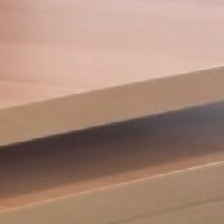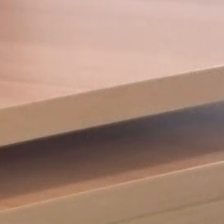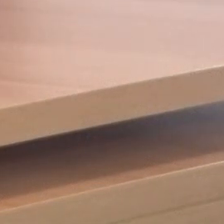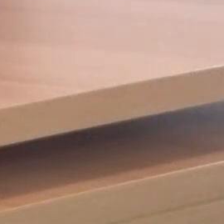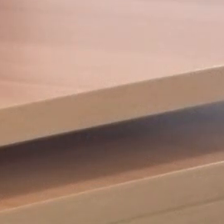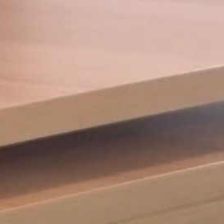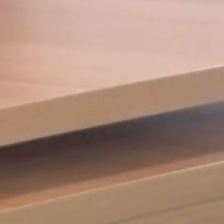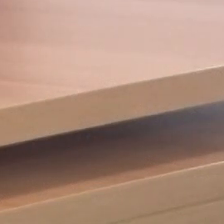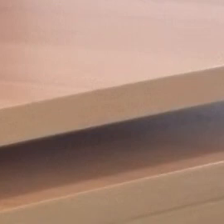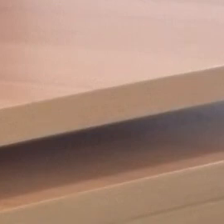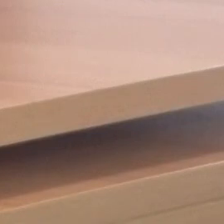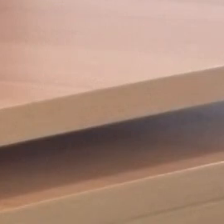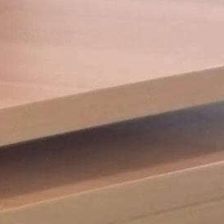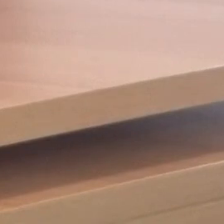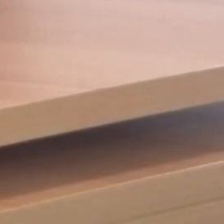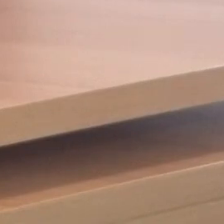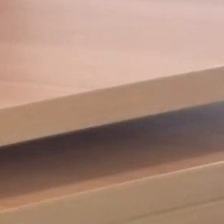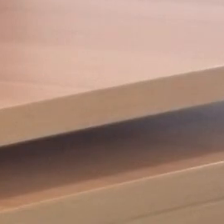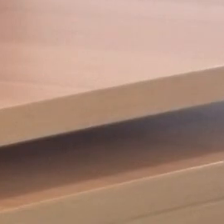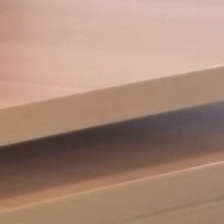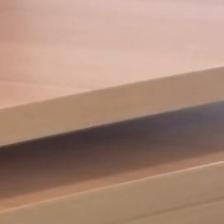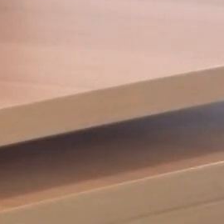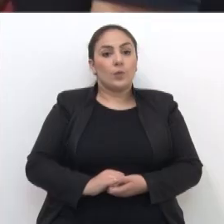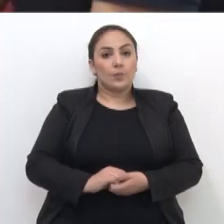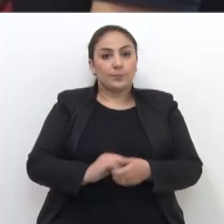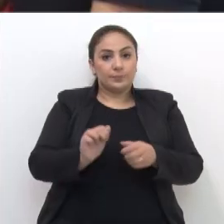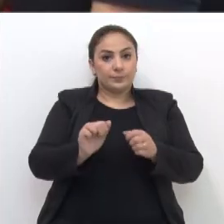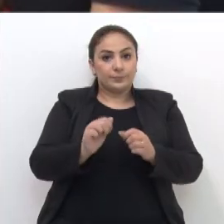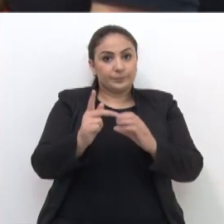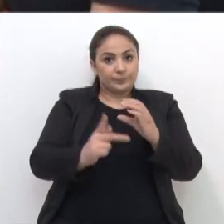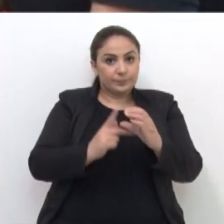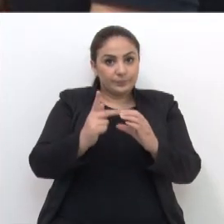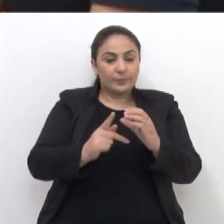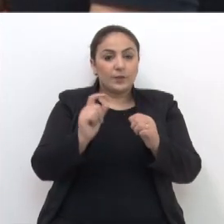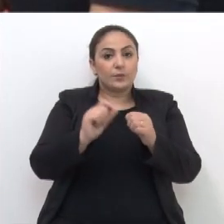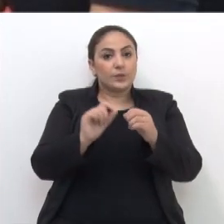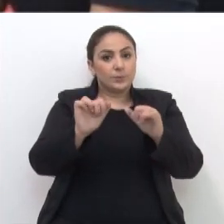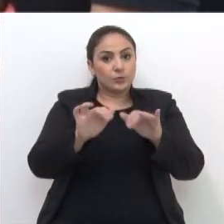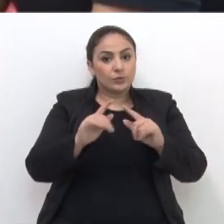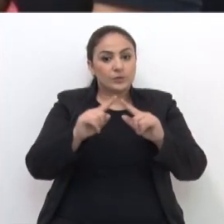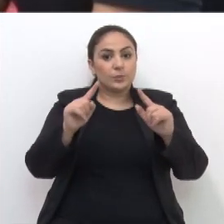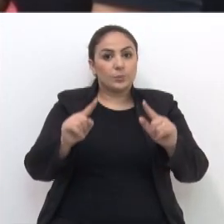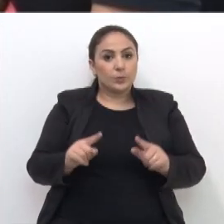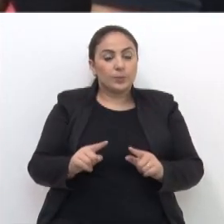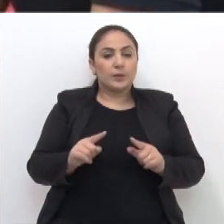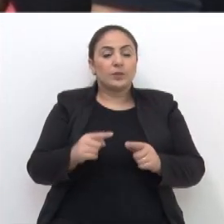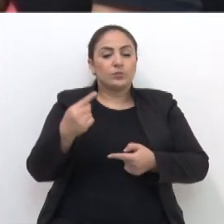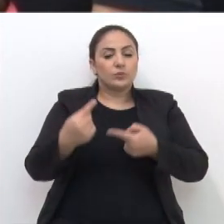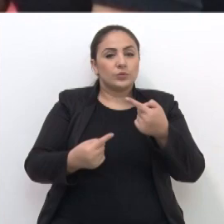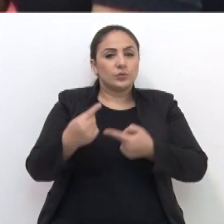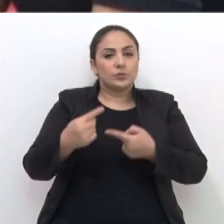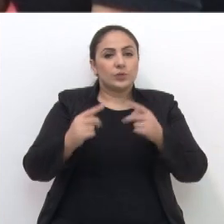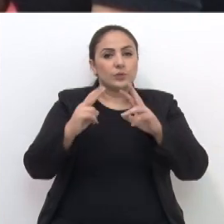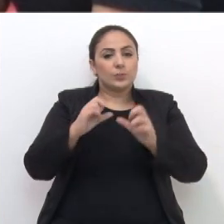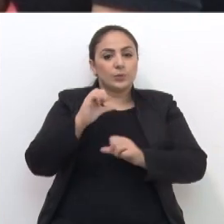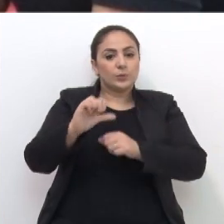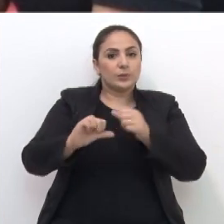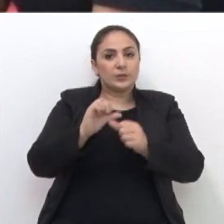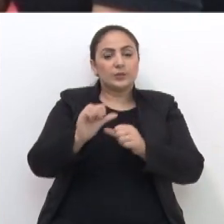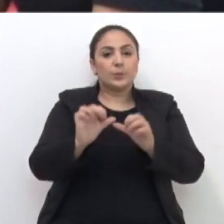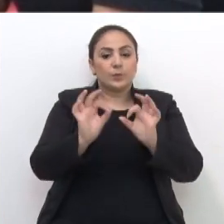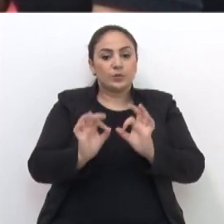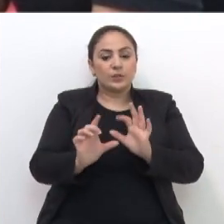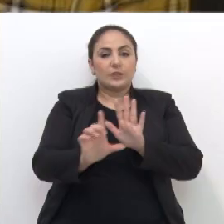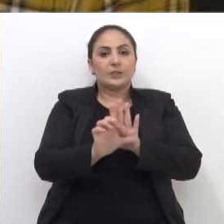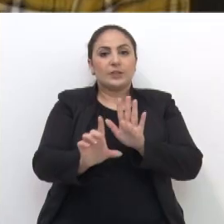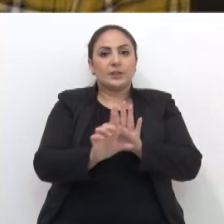do Executivo, que trata do zoneamento urbano. A atividade aconteceu no plenarinho e contou com a presença de